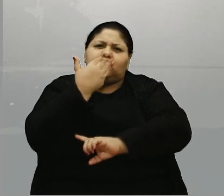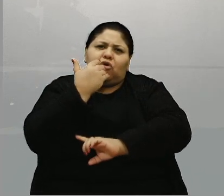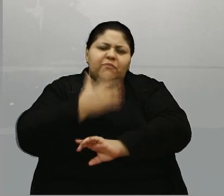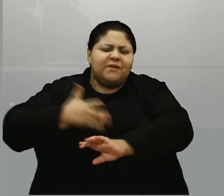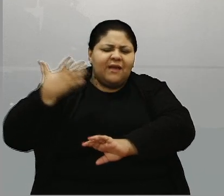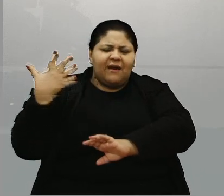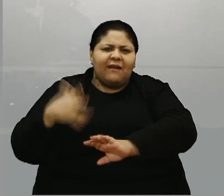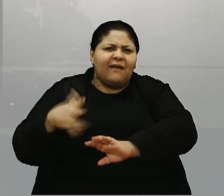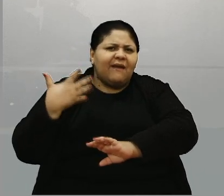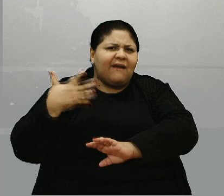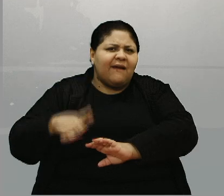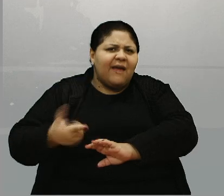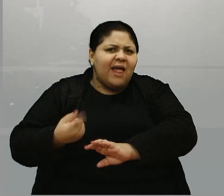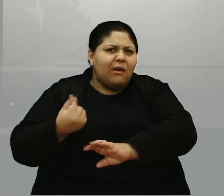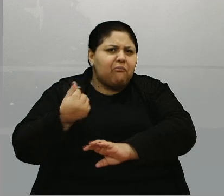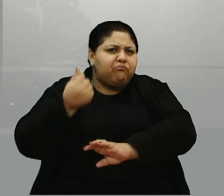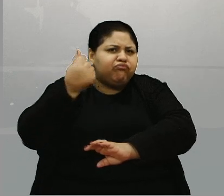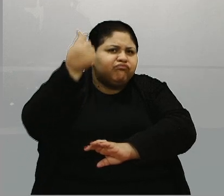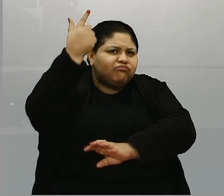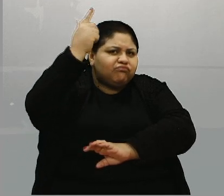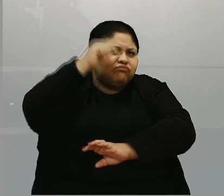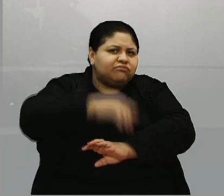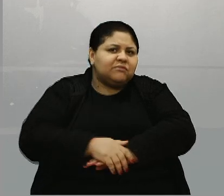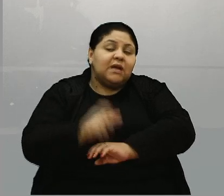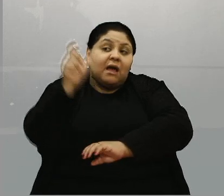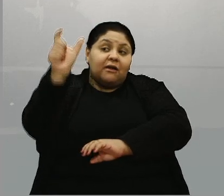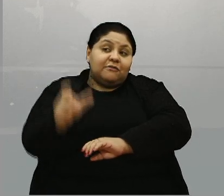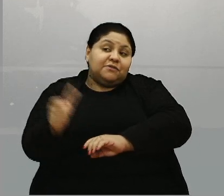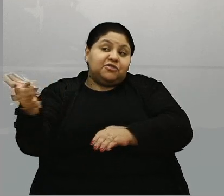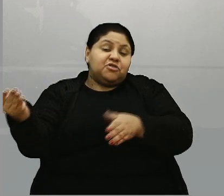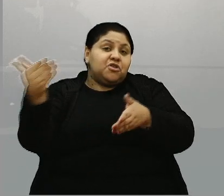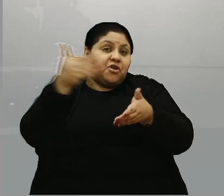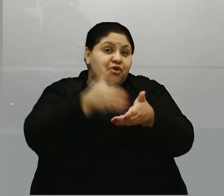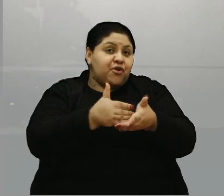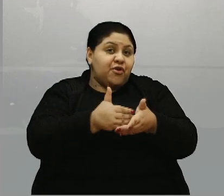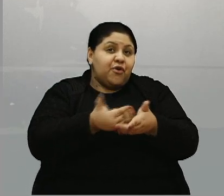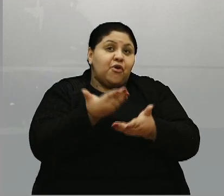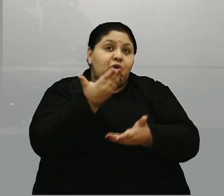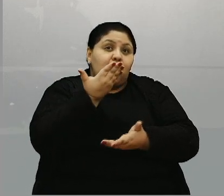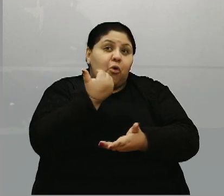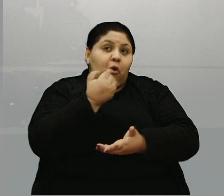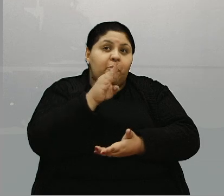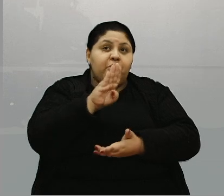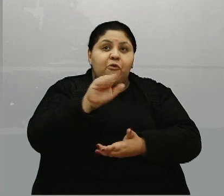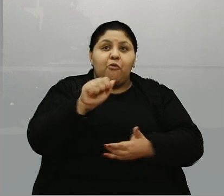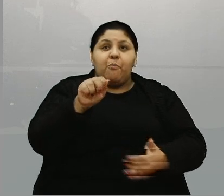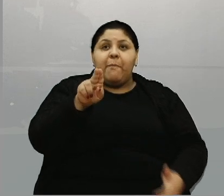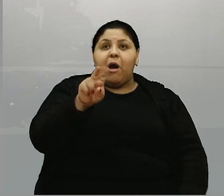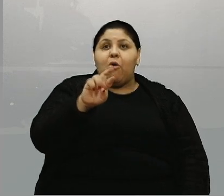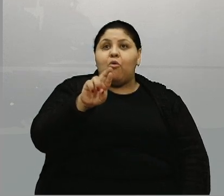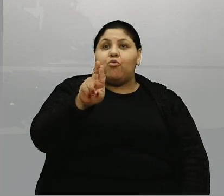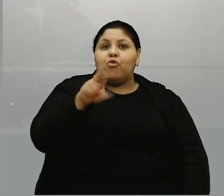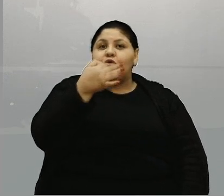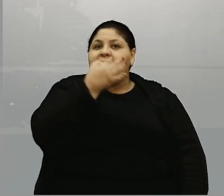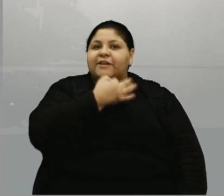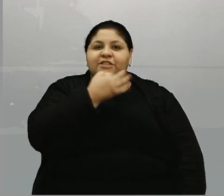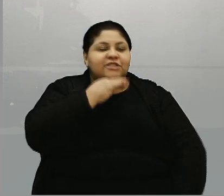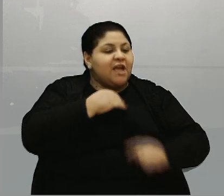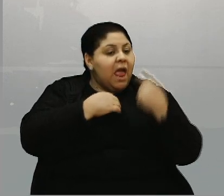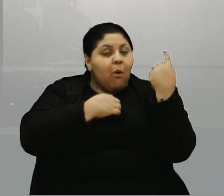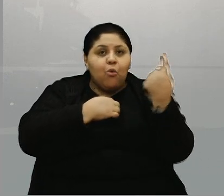Porém, ao trazer pessoas de fora ou os visitantes, quando eles comem o Bauru de Caxias, é único.